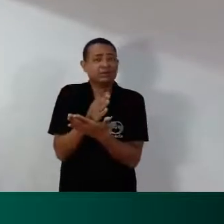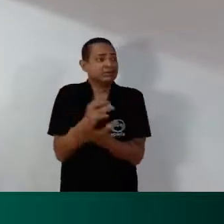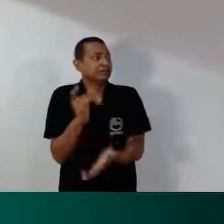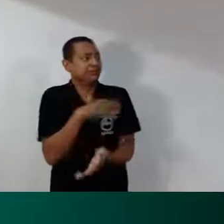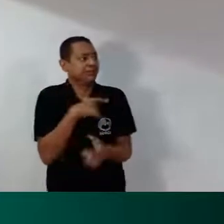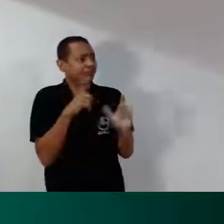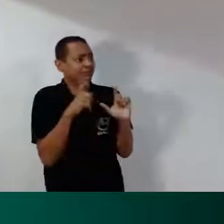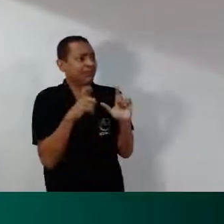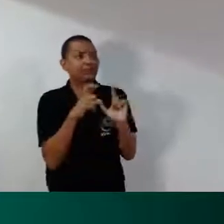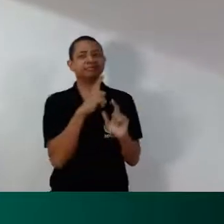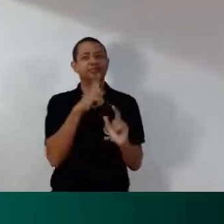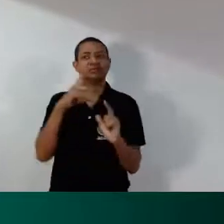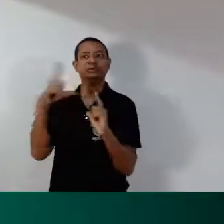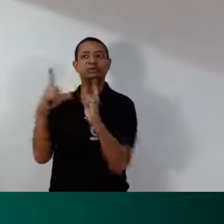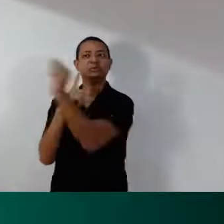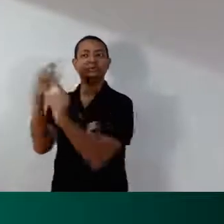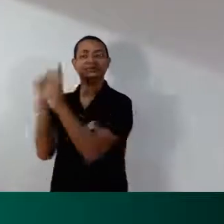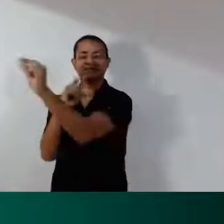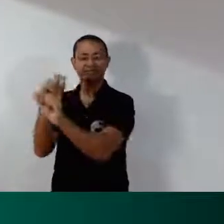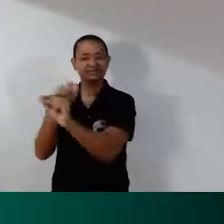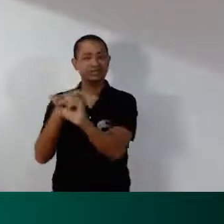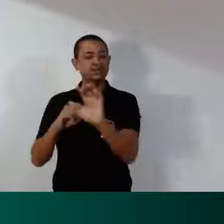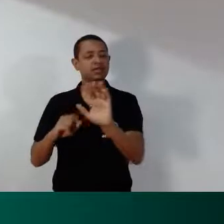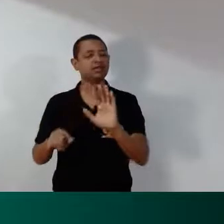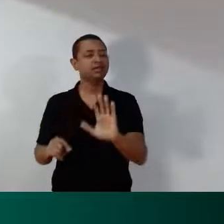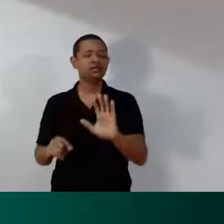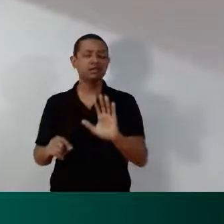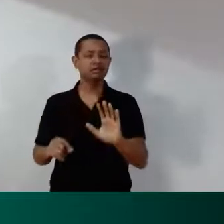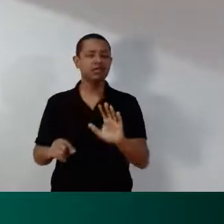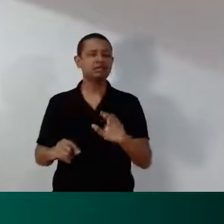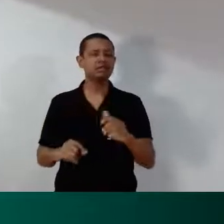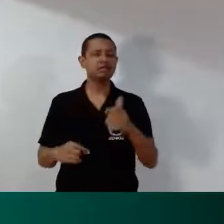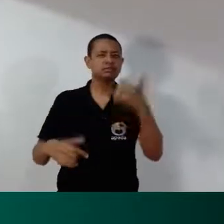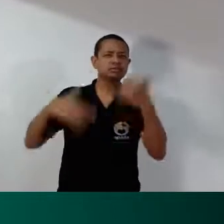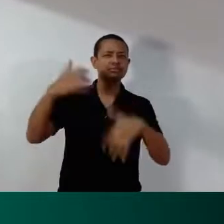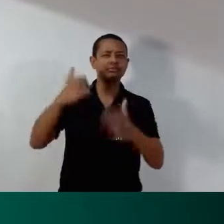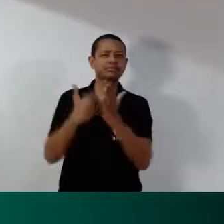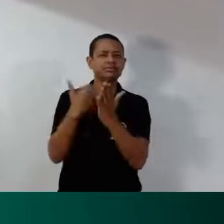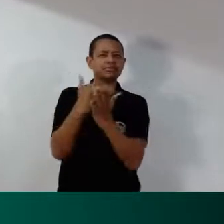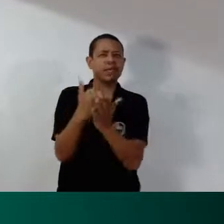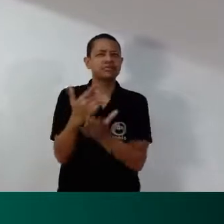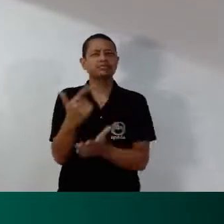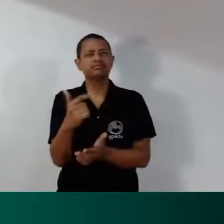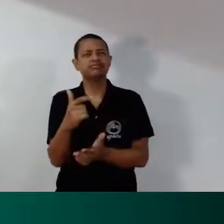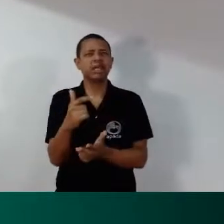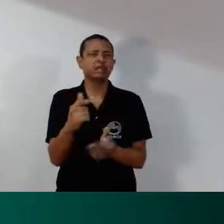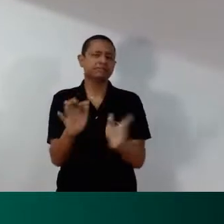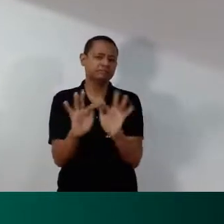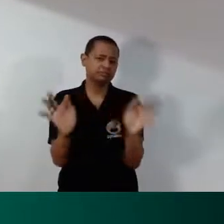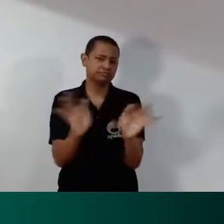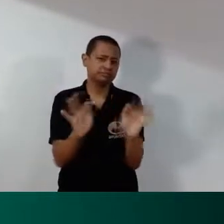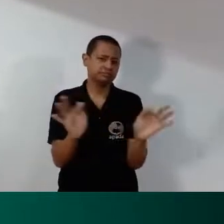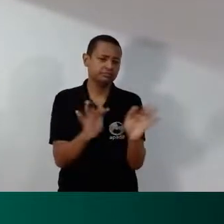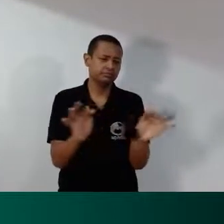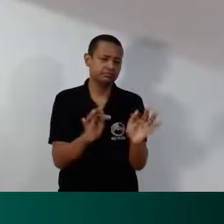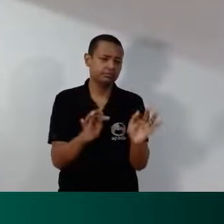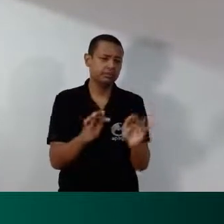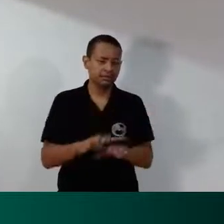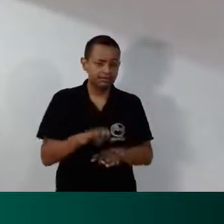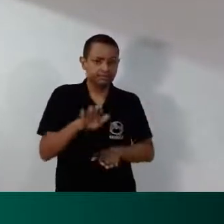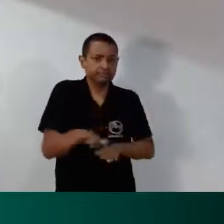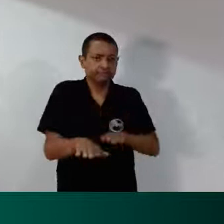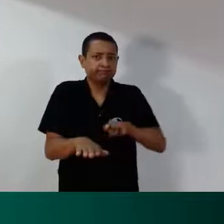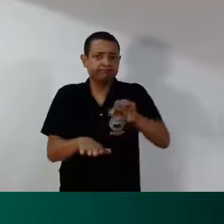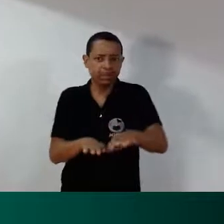foi embora é mas eu não tenho muito a acrescentar não acho que é isso não é dar o segundo passo